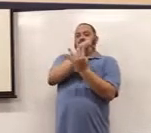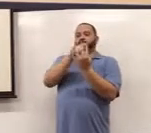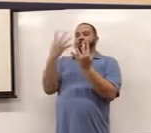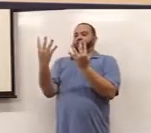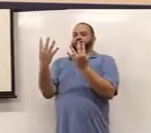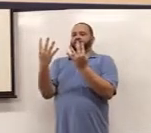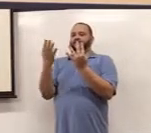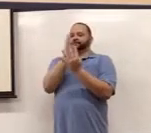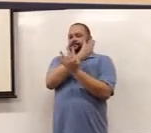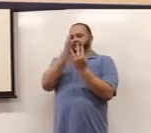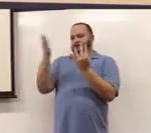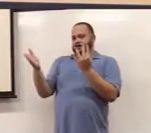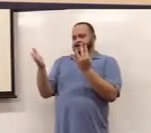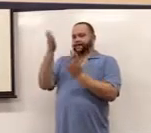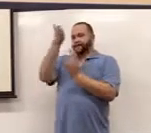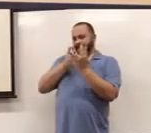lá.